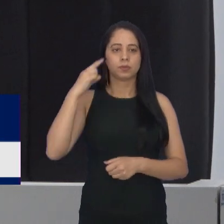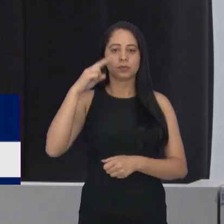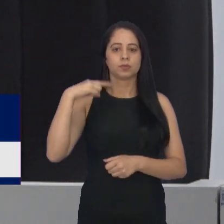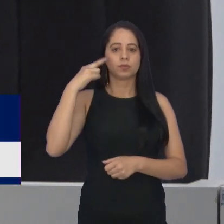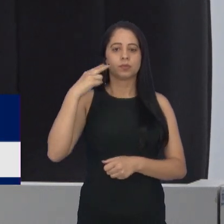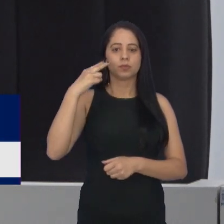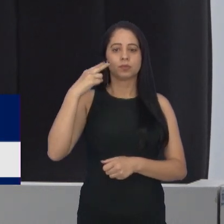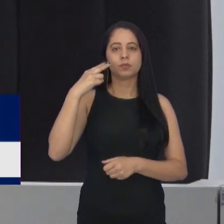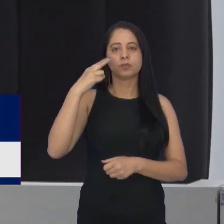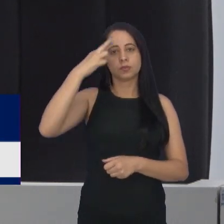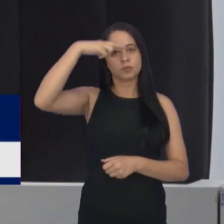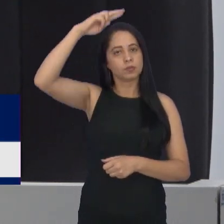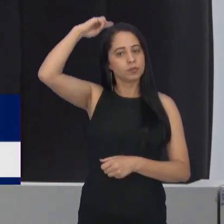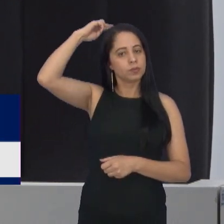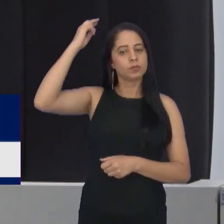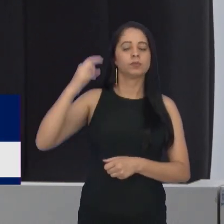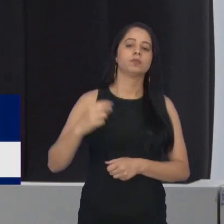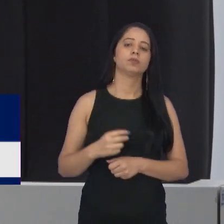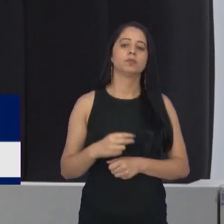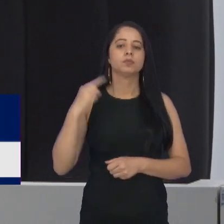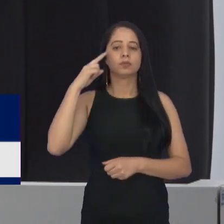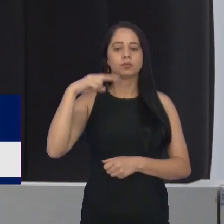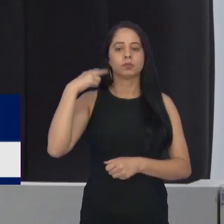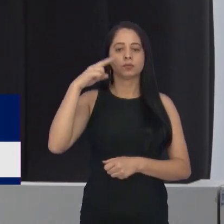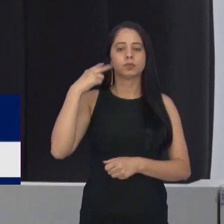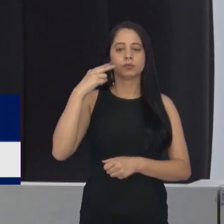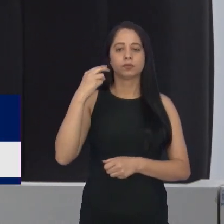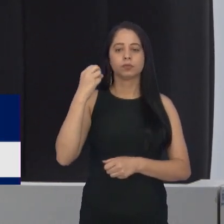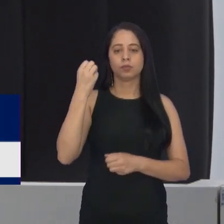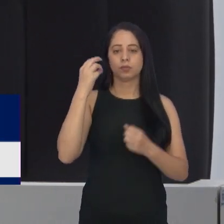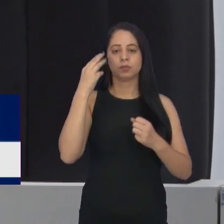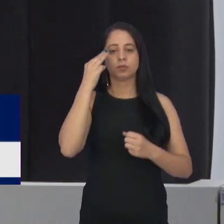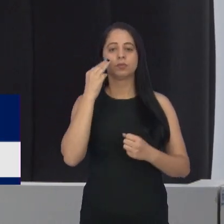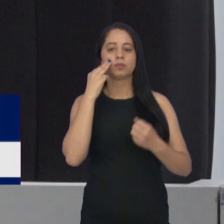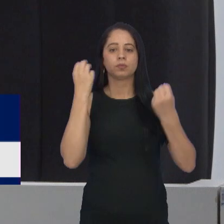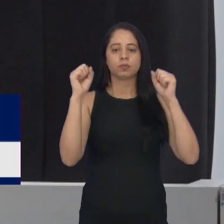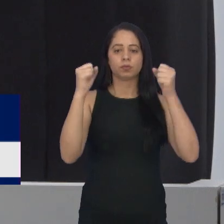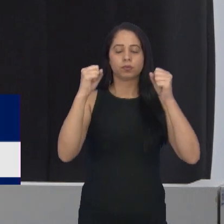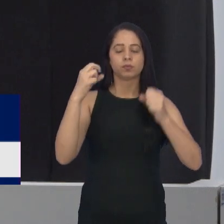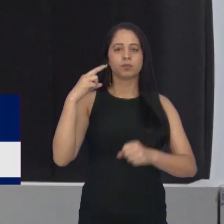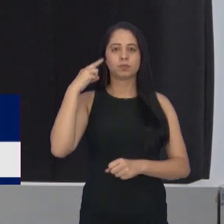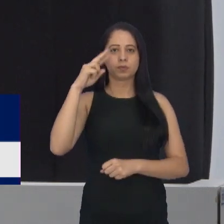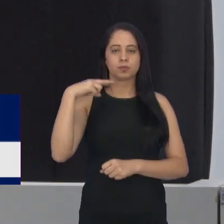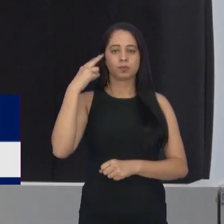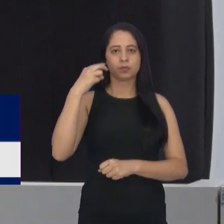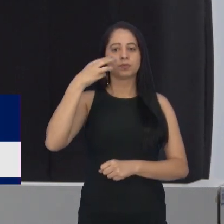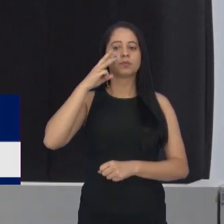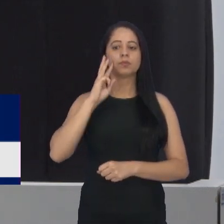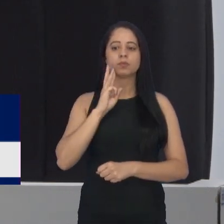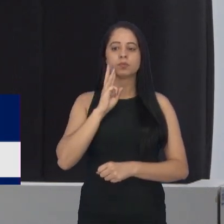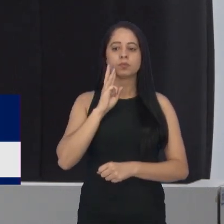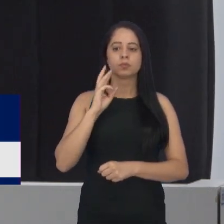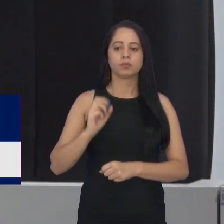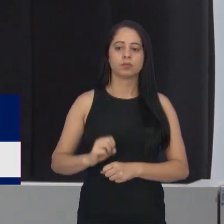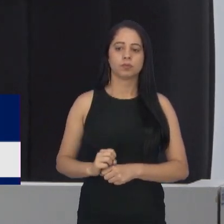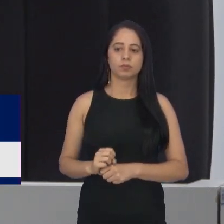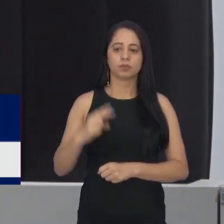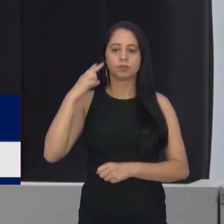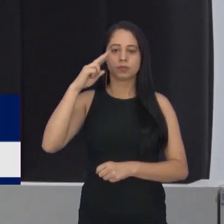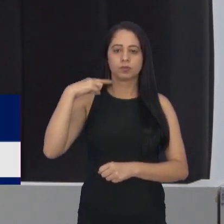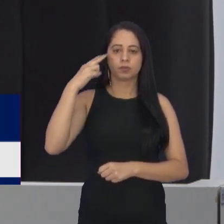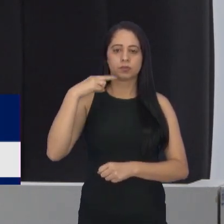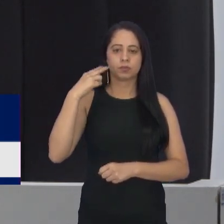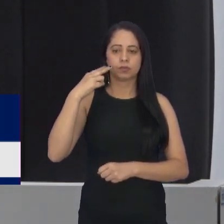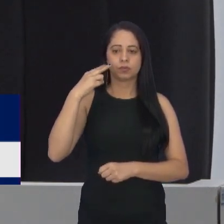vereador Robertinho da Padaria, vereador Marcão da Academia, vereador Walter Hayashi,